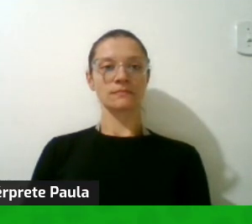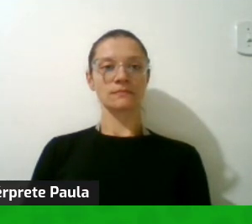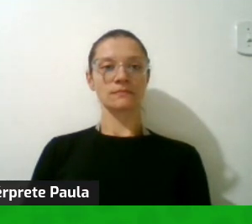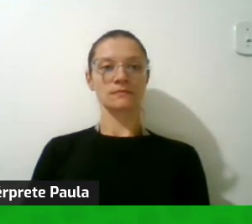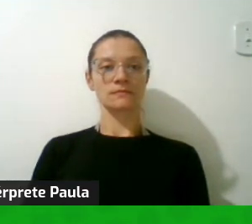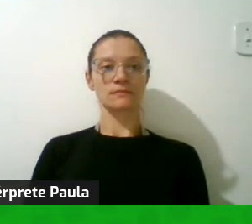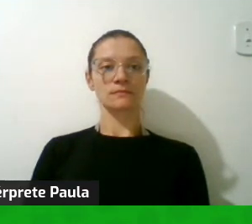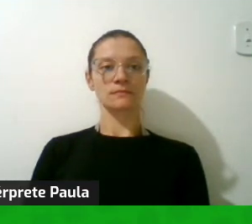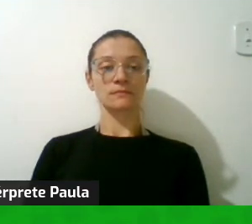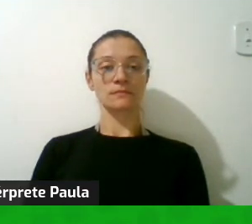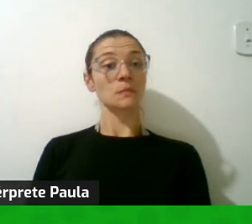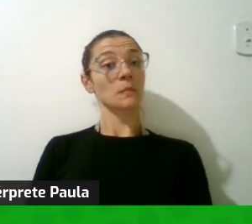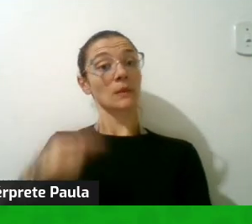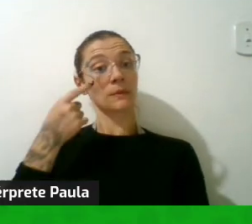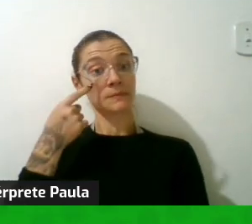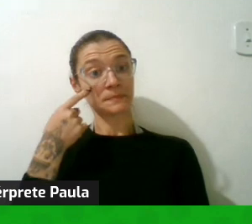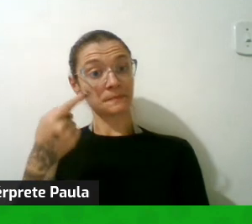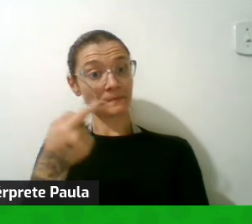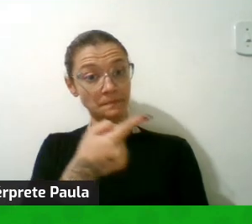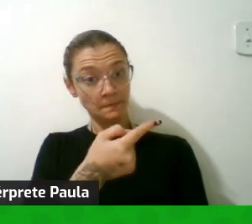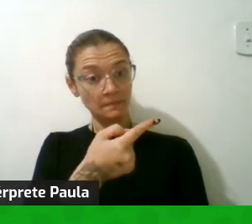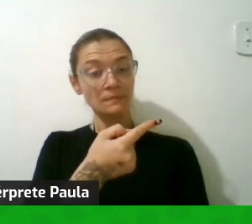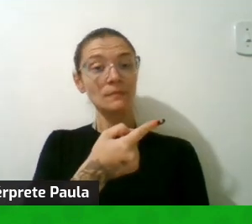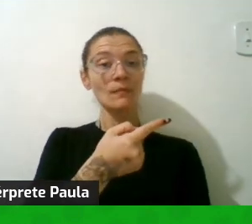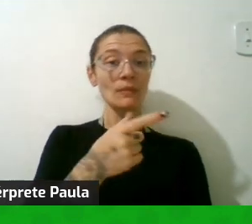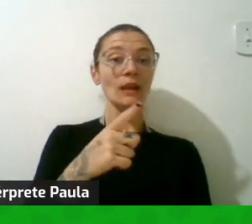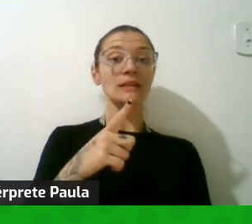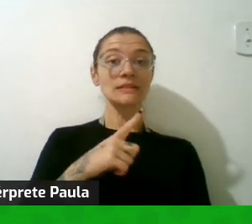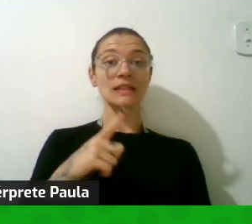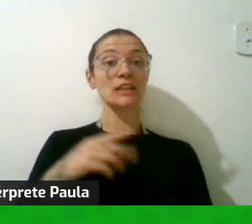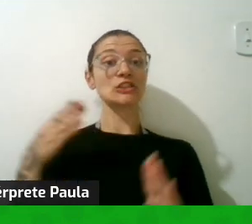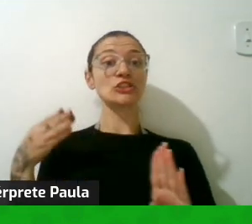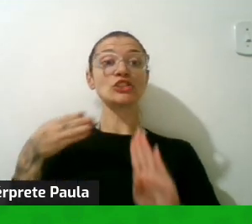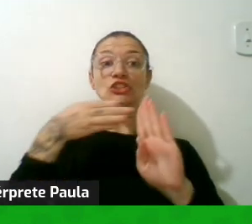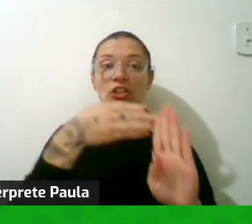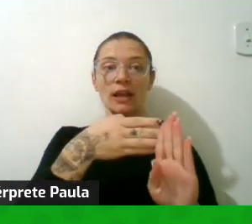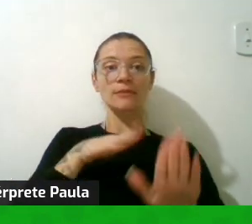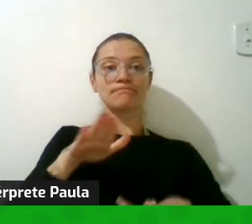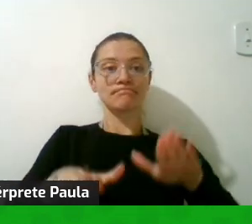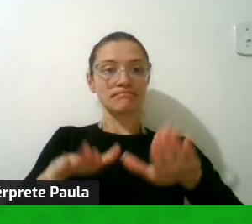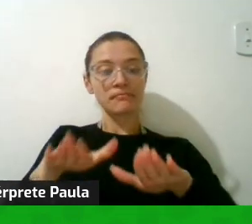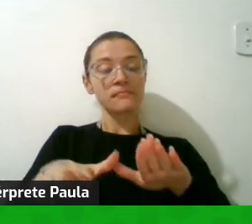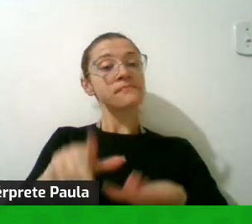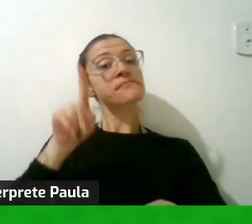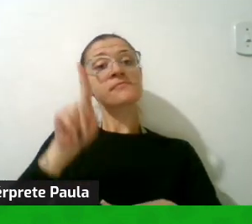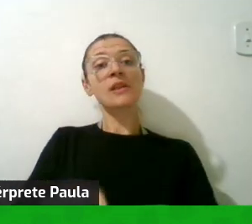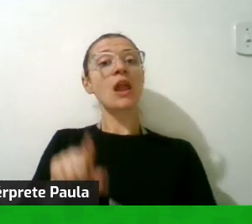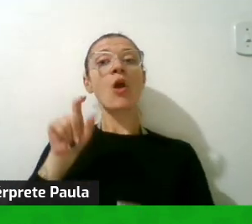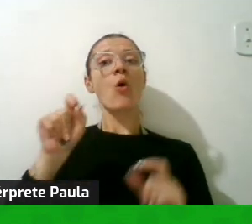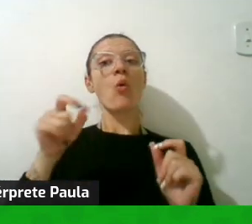Já vimos aqui a mala direta passo a passo. Então, basicamente, aquilo ali que a gente